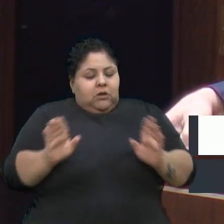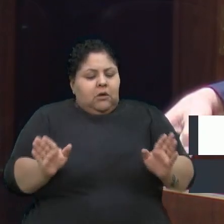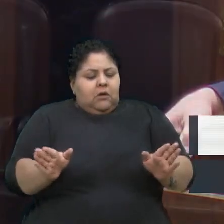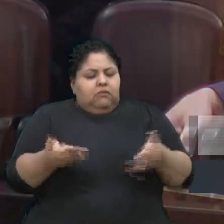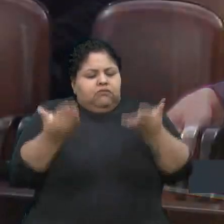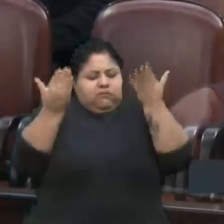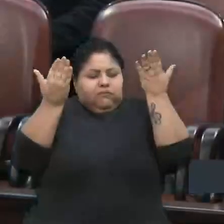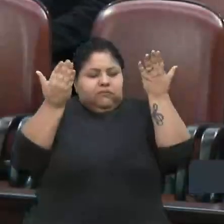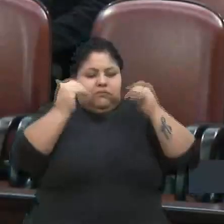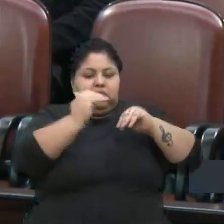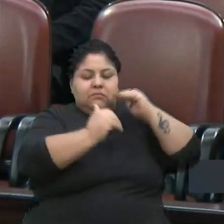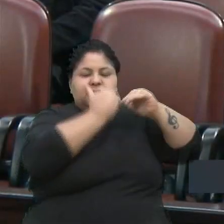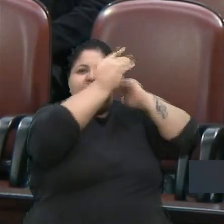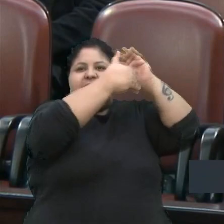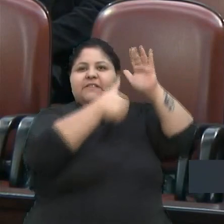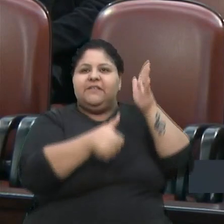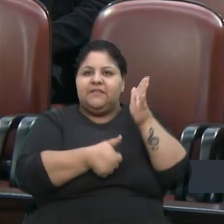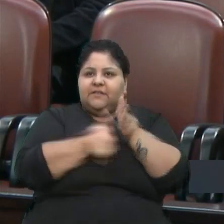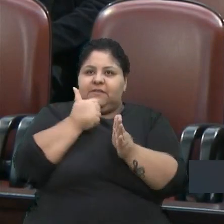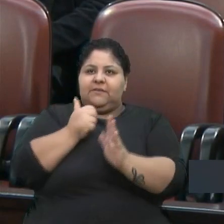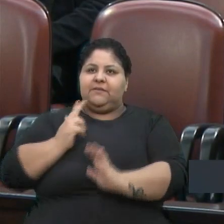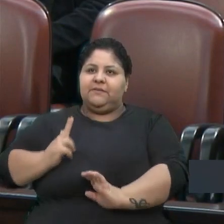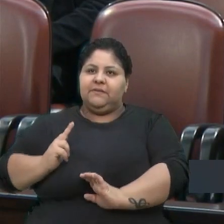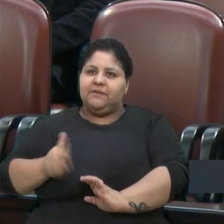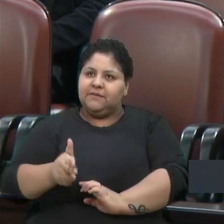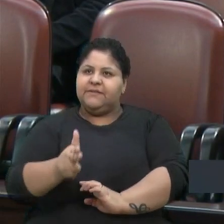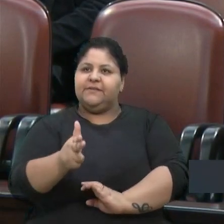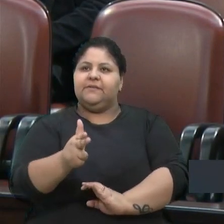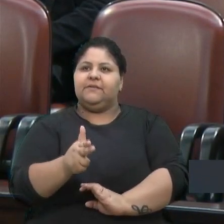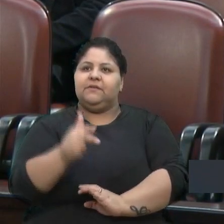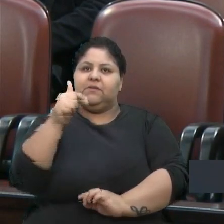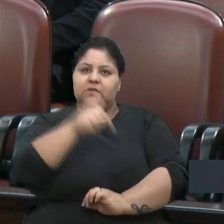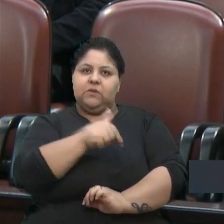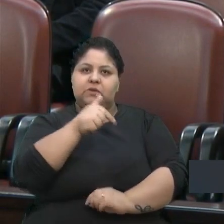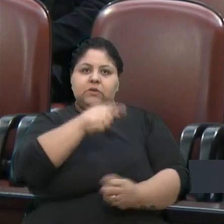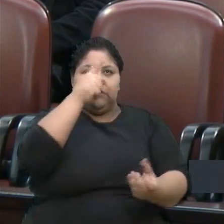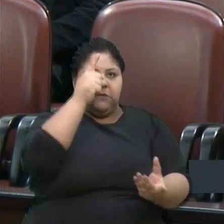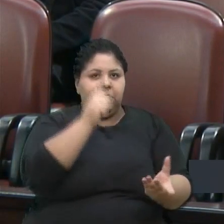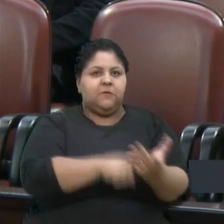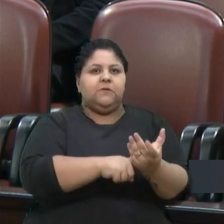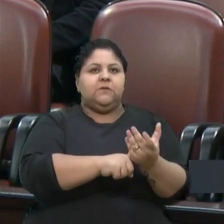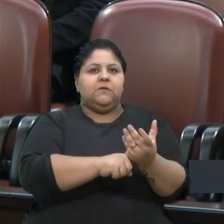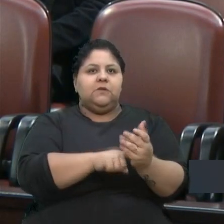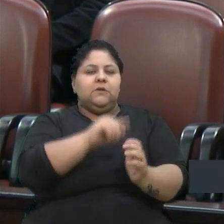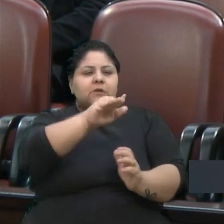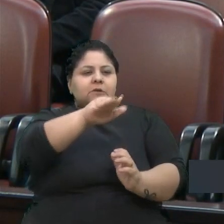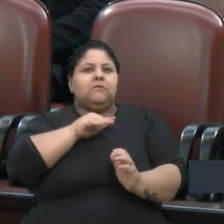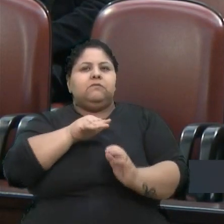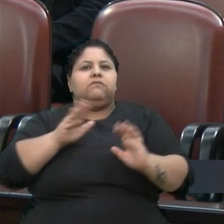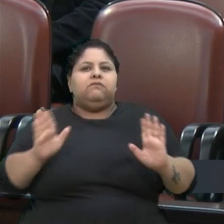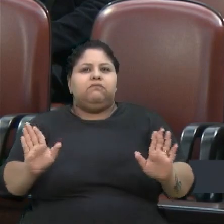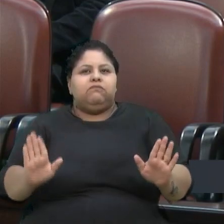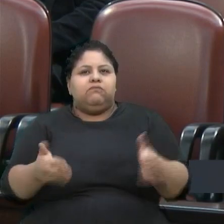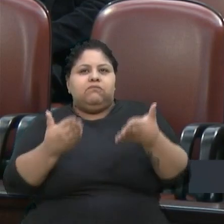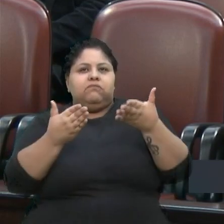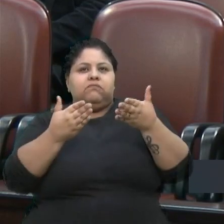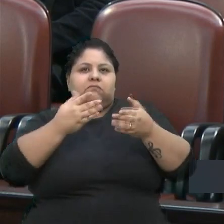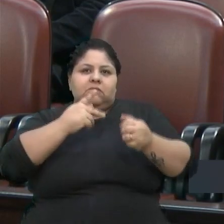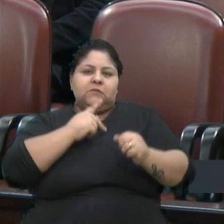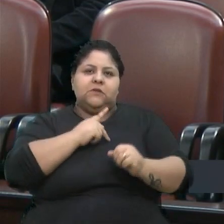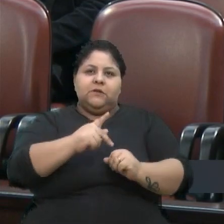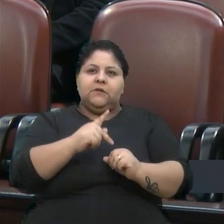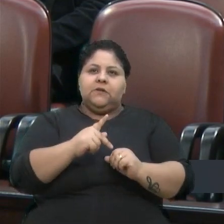Neste momento, temos a satisfação de entregar a placa de homenagem alusiva aos 30 anos do Prata Vieira Shopping, outorgada por este